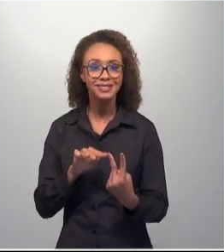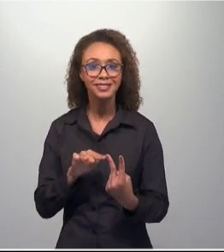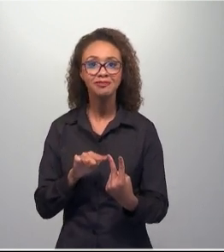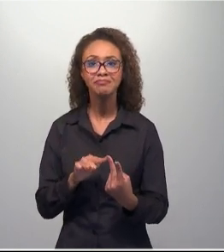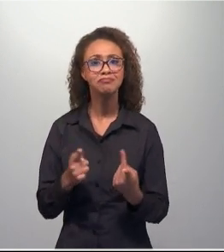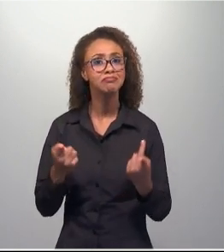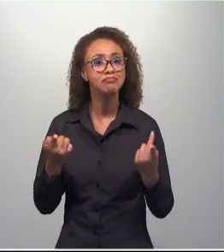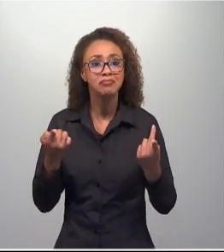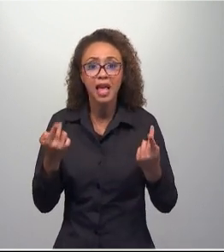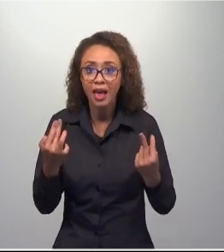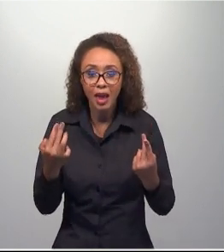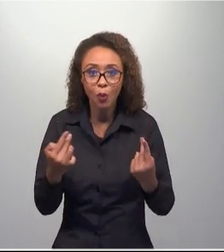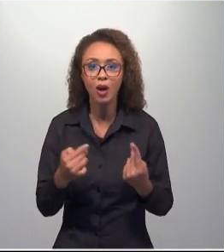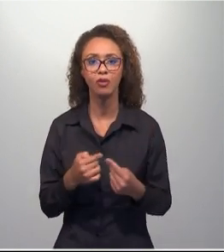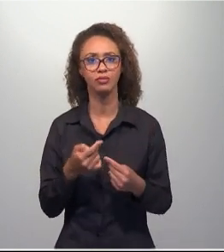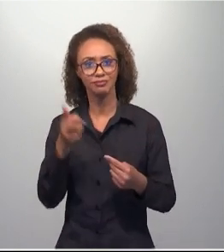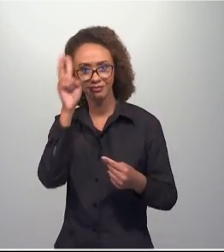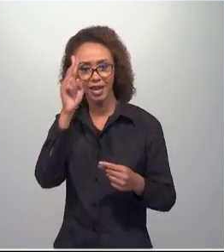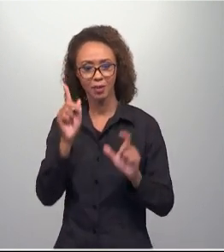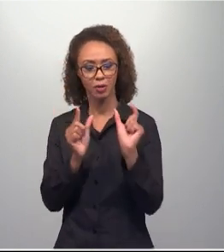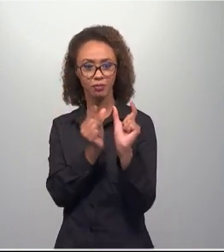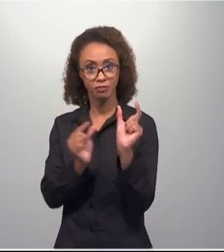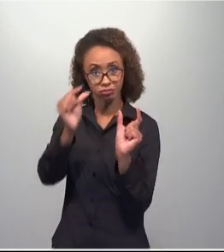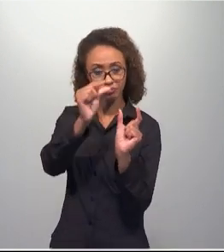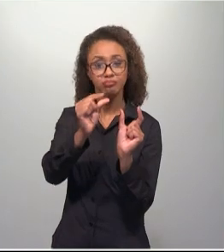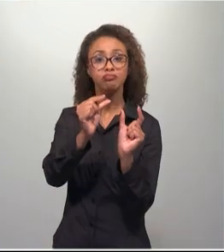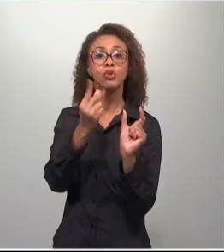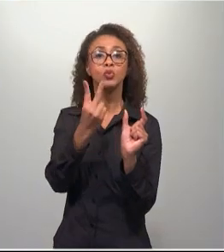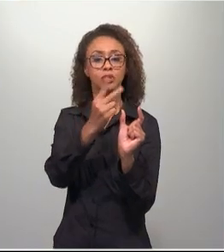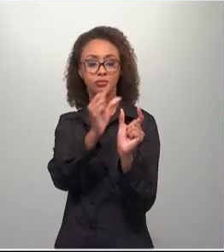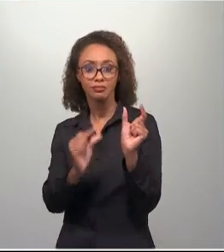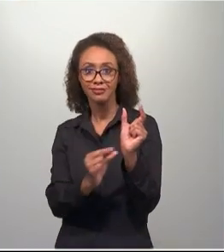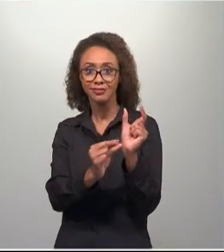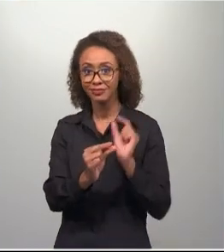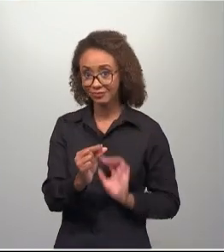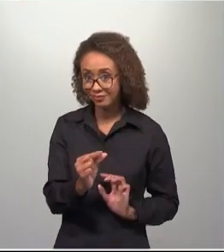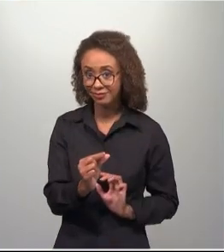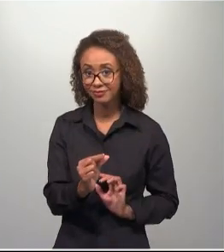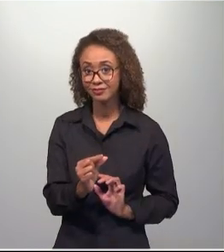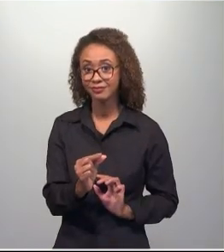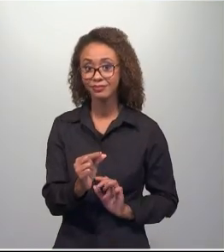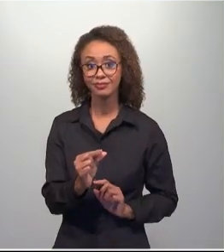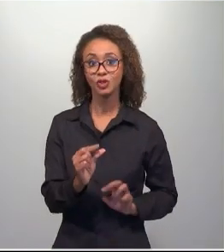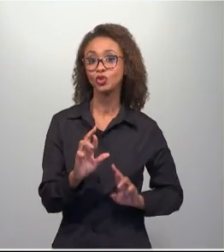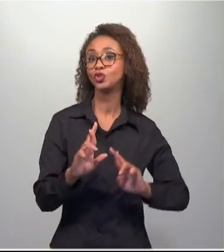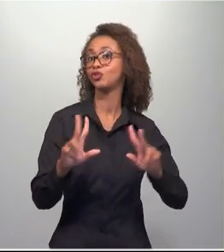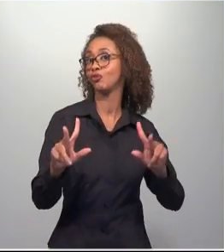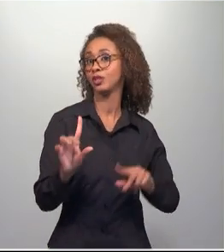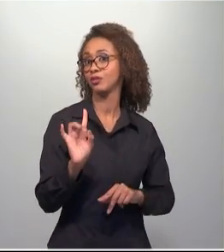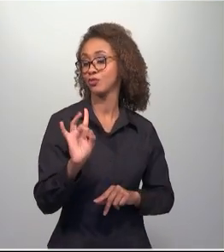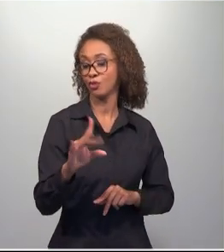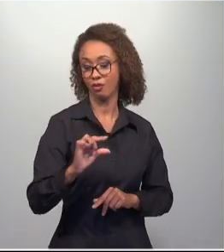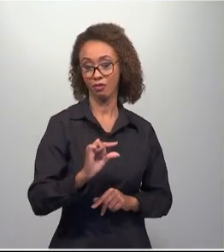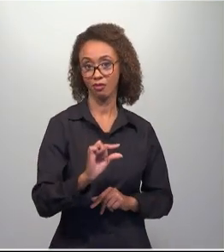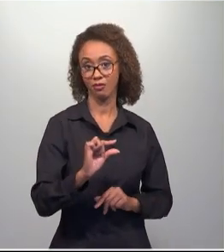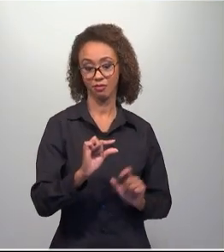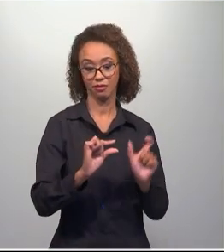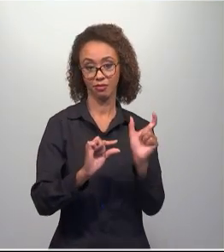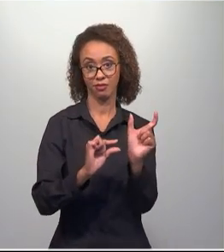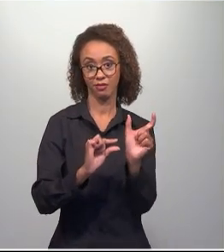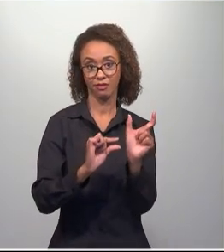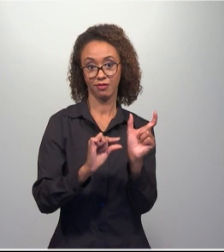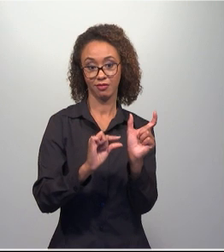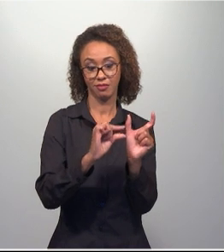desse mal apenas tenho a base diferente minha base agora